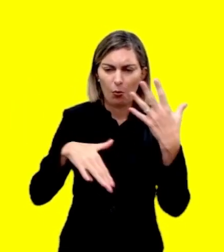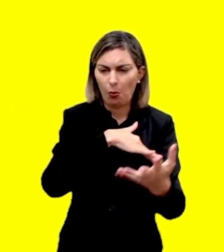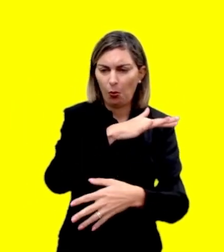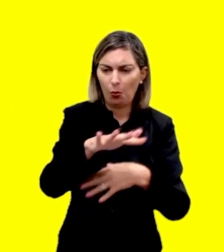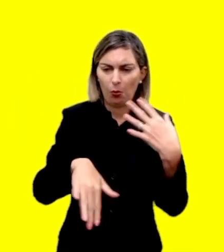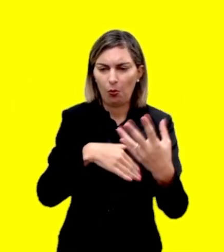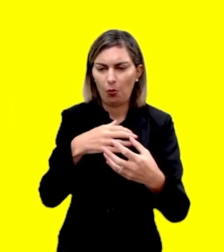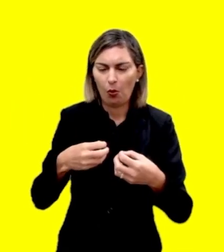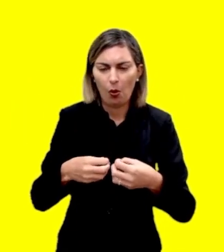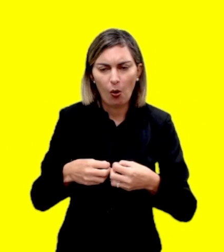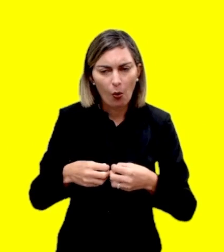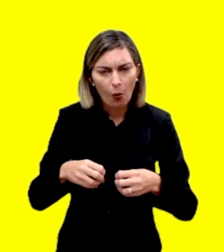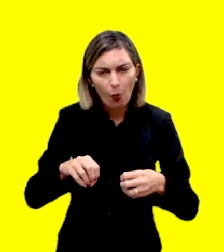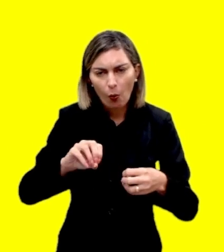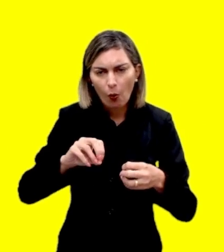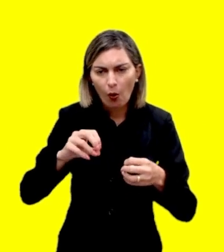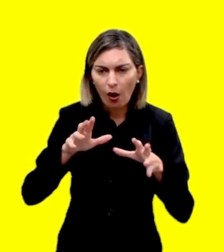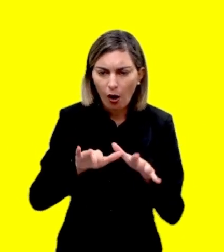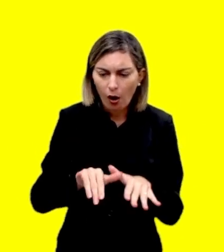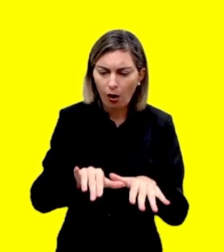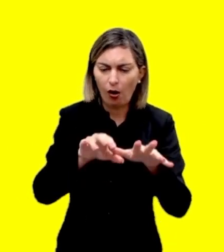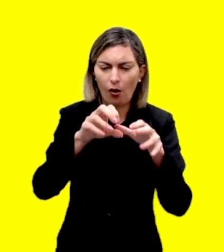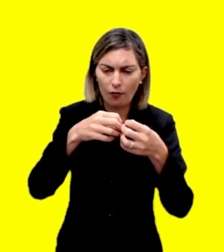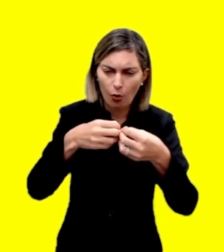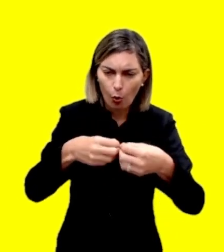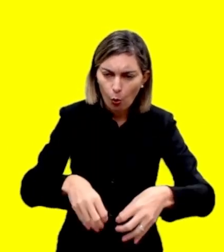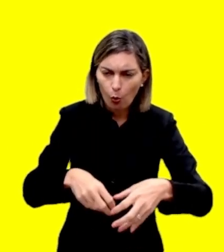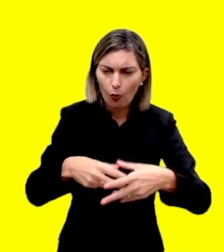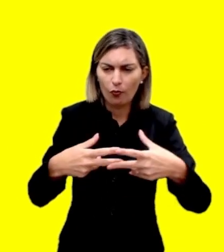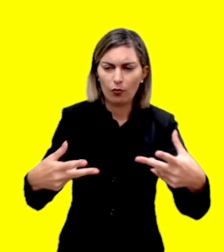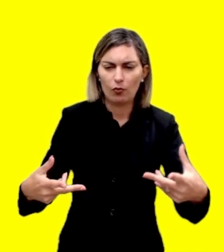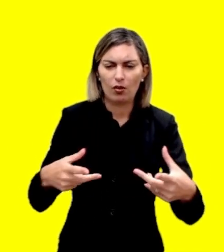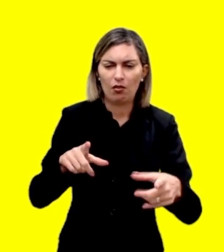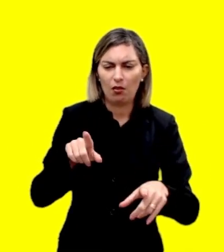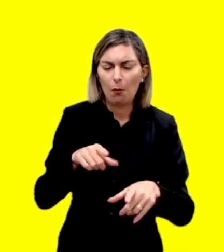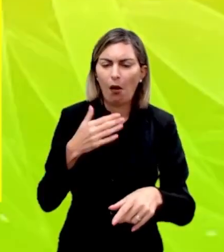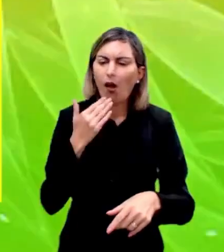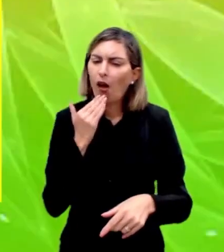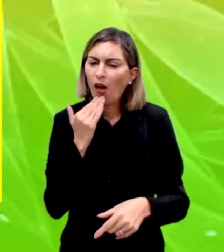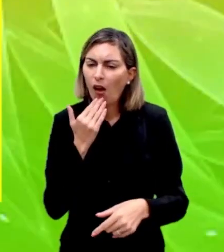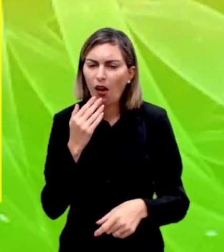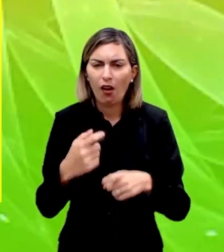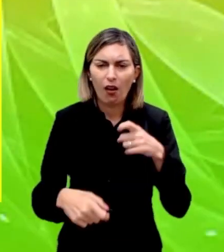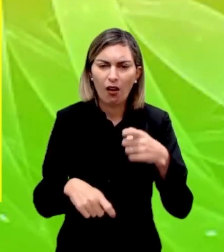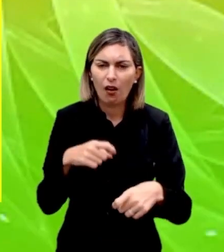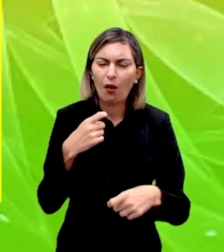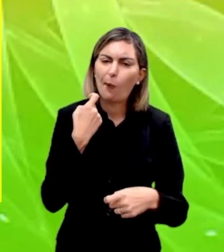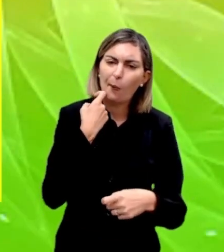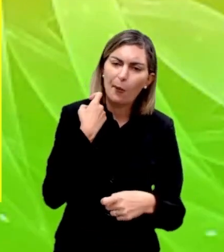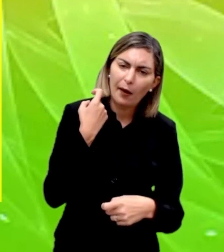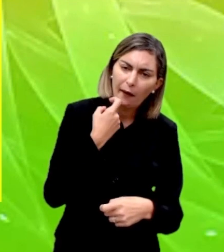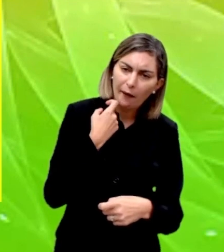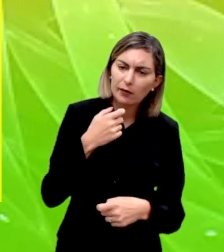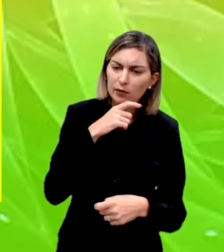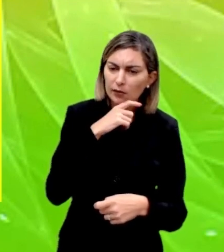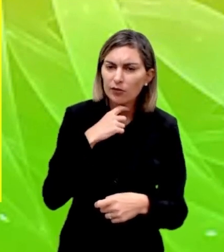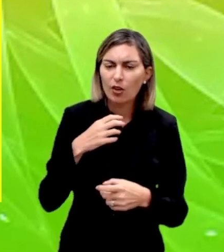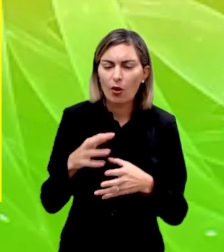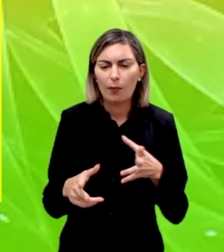de ovos de aves, deformações sexuais em répteis e peixes, alterações